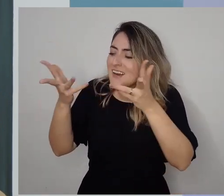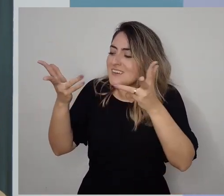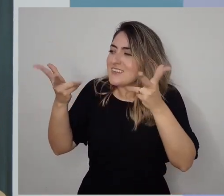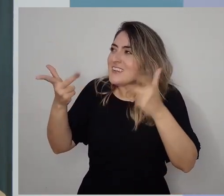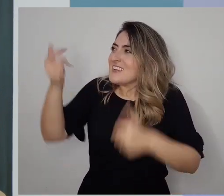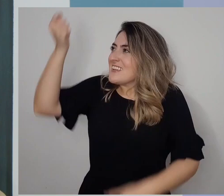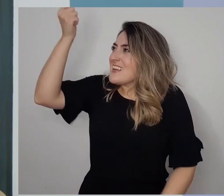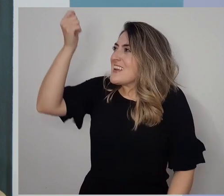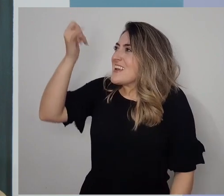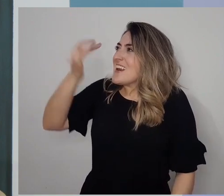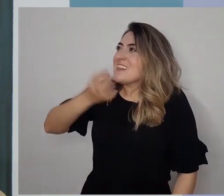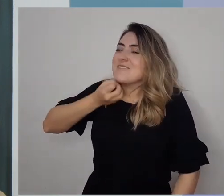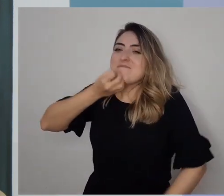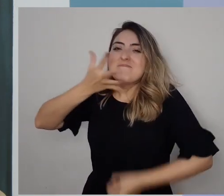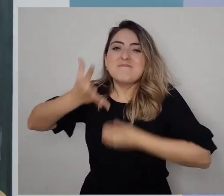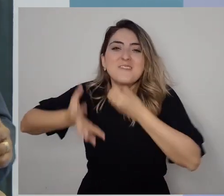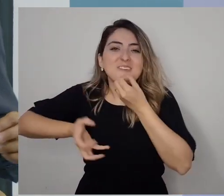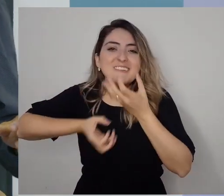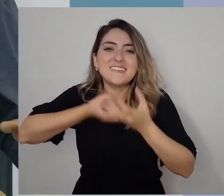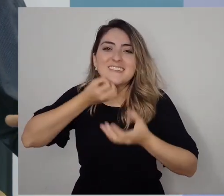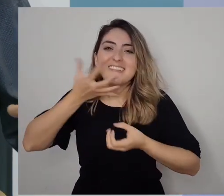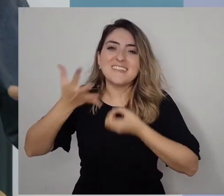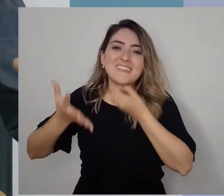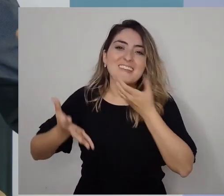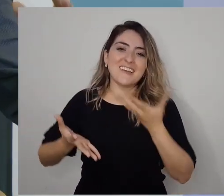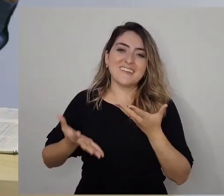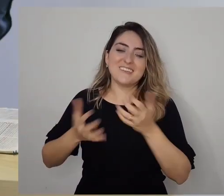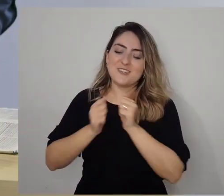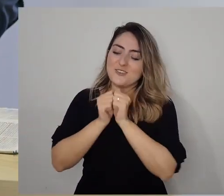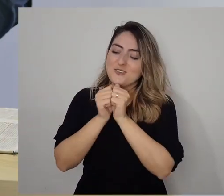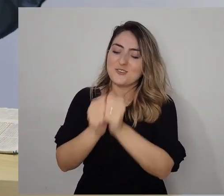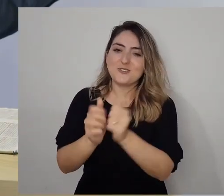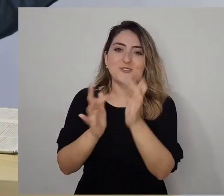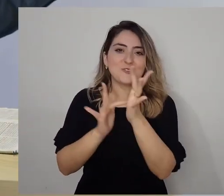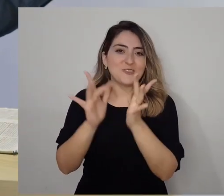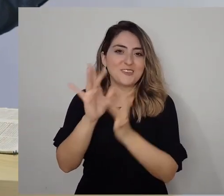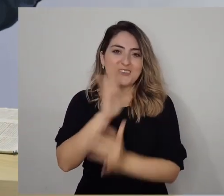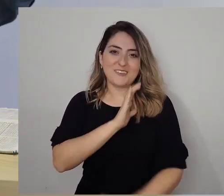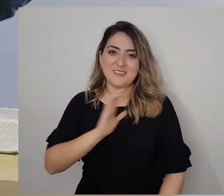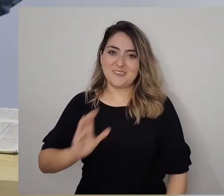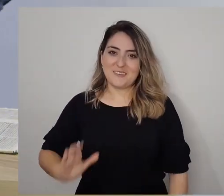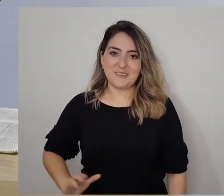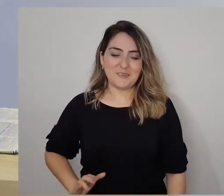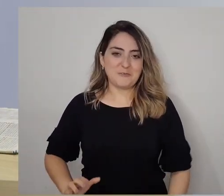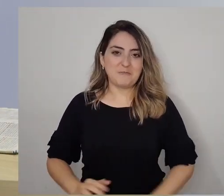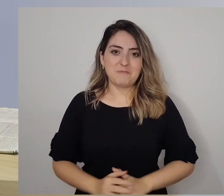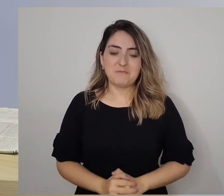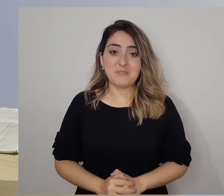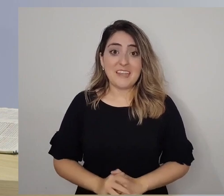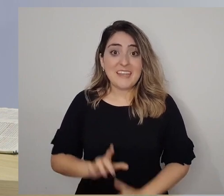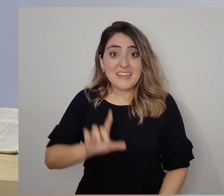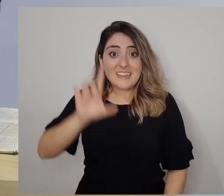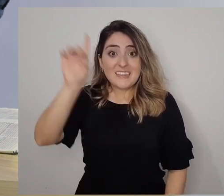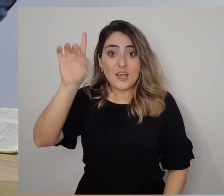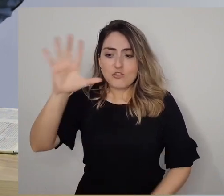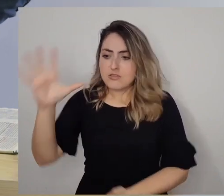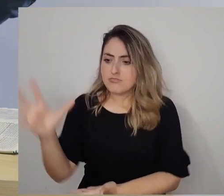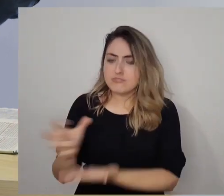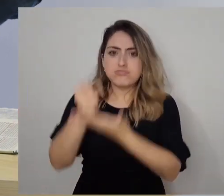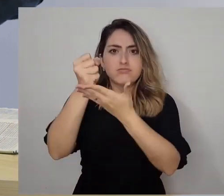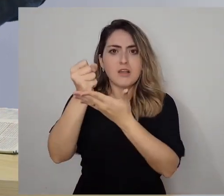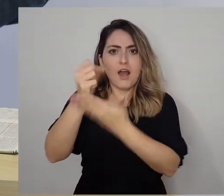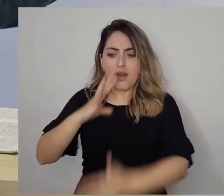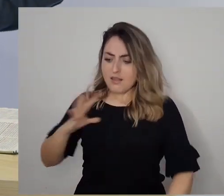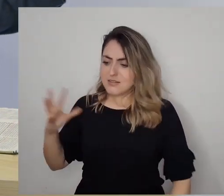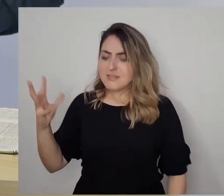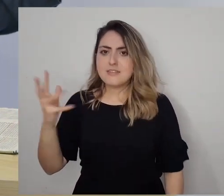em bondade para conosco em Cristo Jesus. Deus nos salva para que Ele apresente